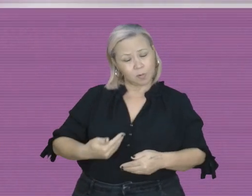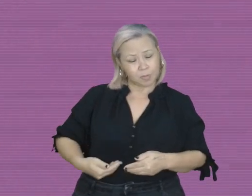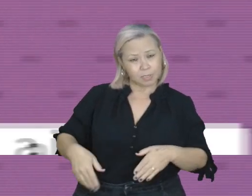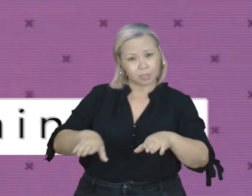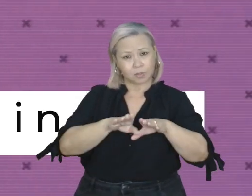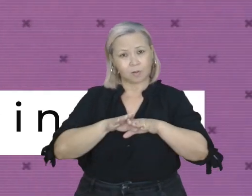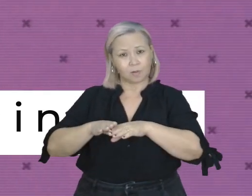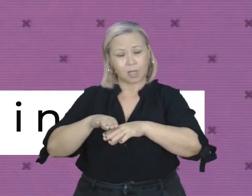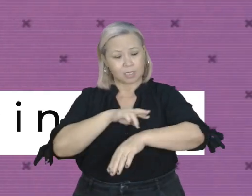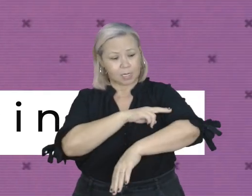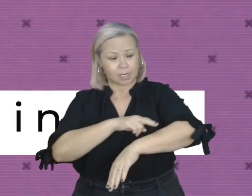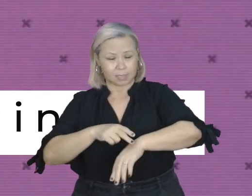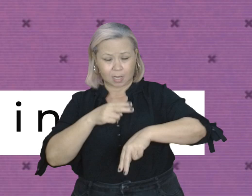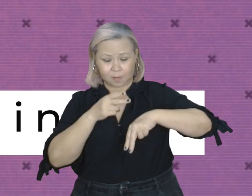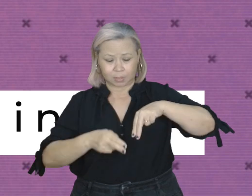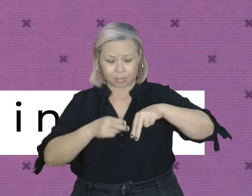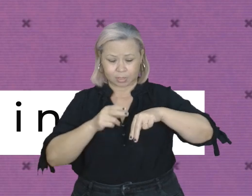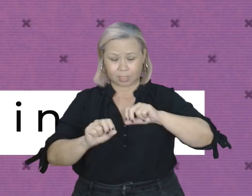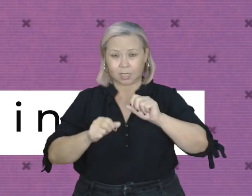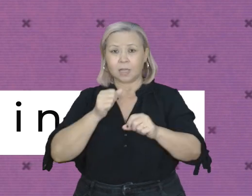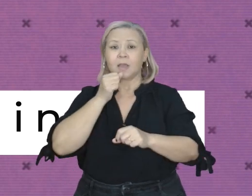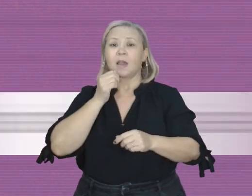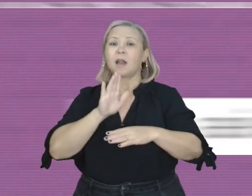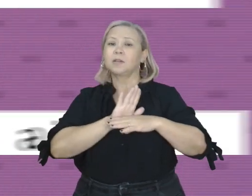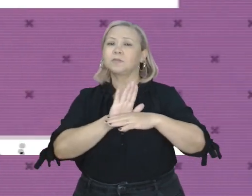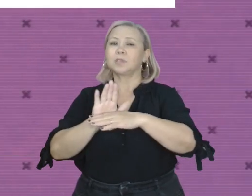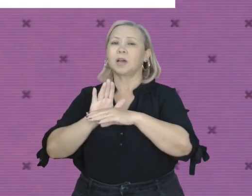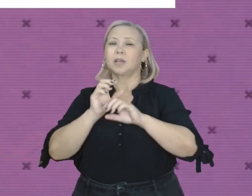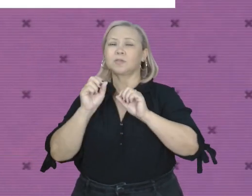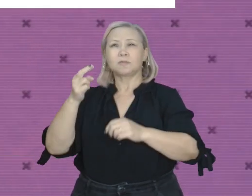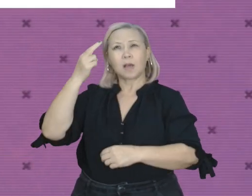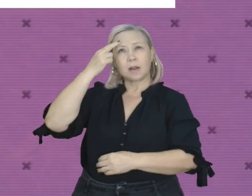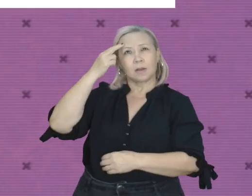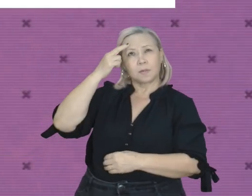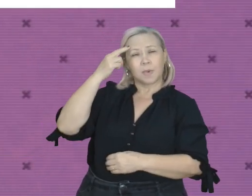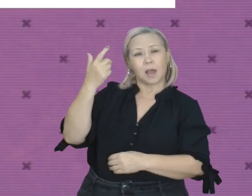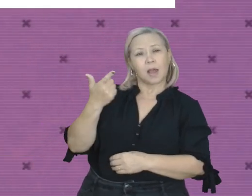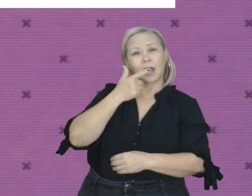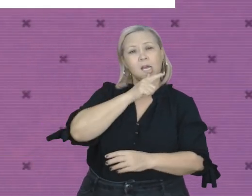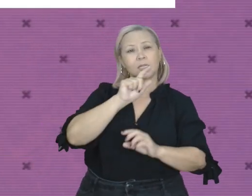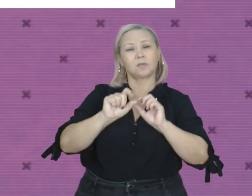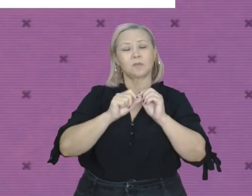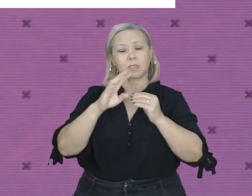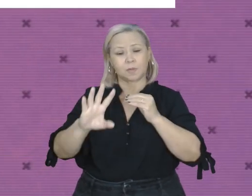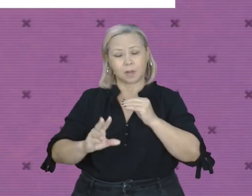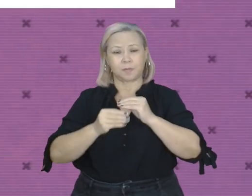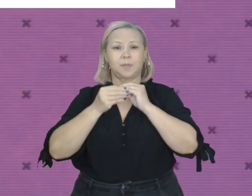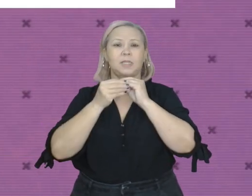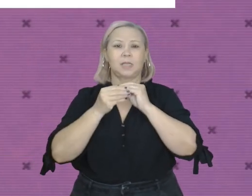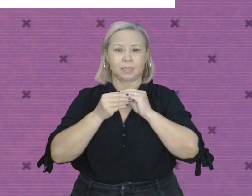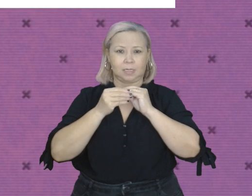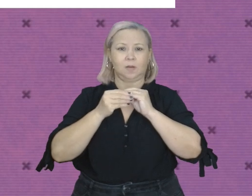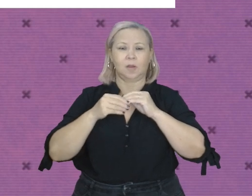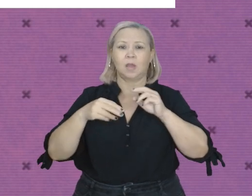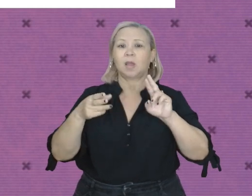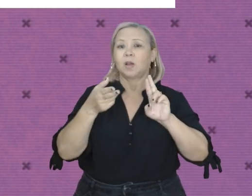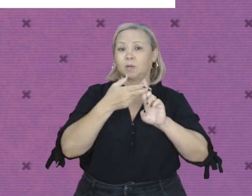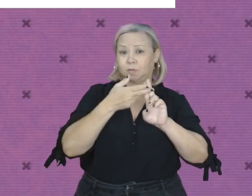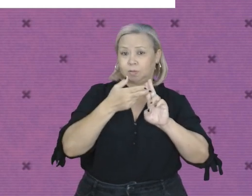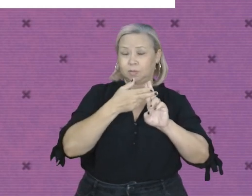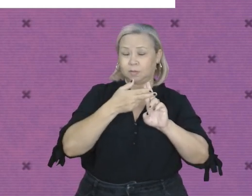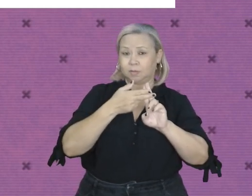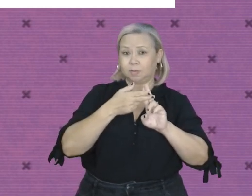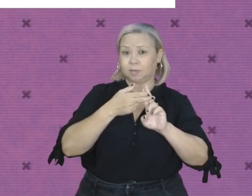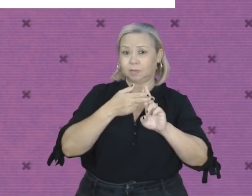E ainda, elas irão nos ajudar a recordar as conquistas com a implementação do Sistema Único de